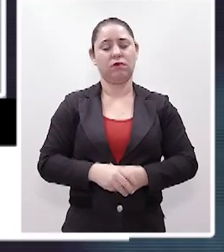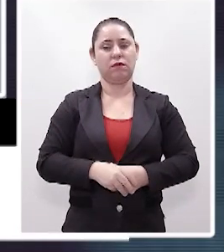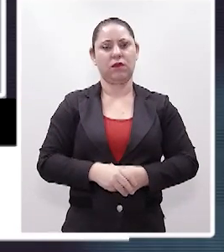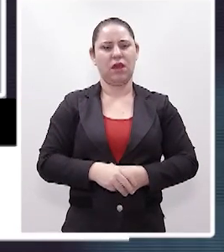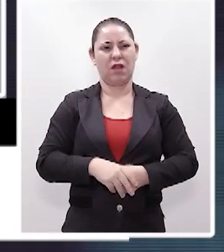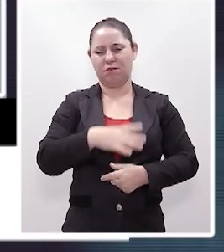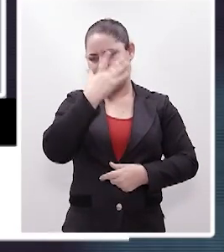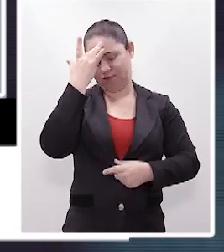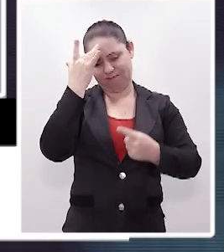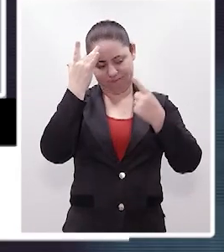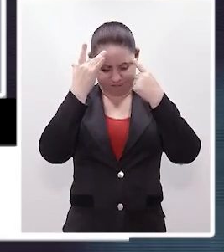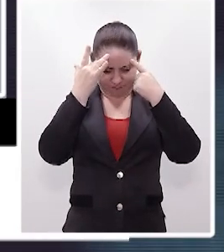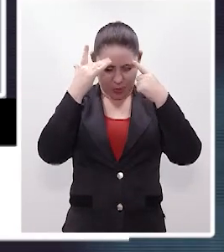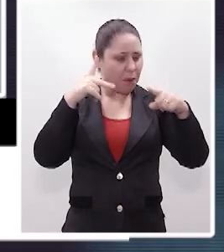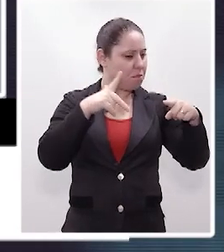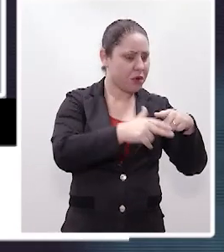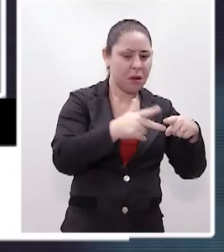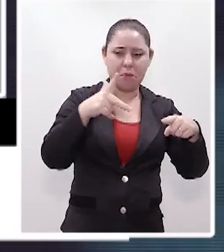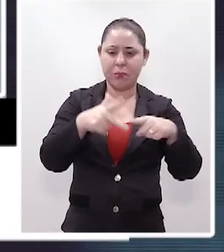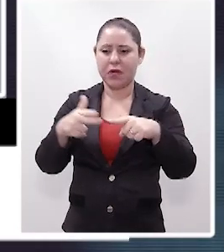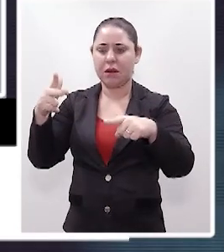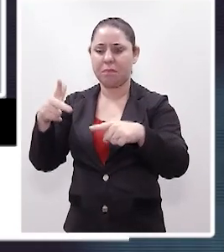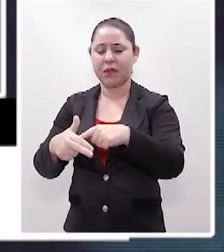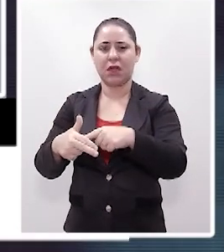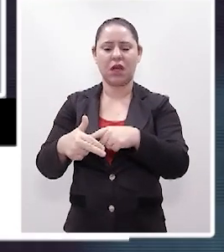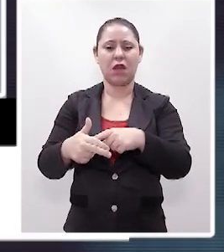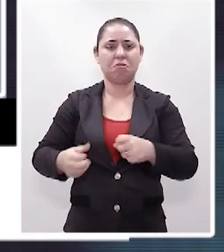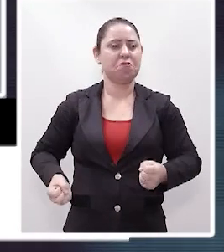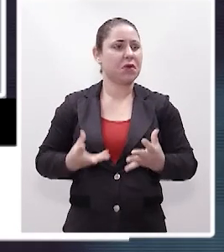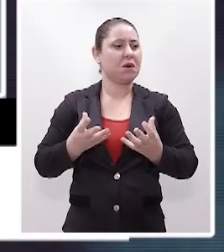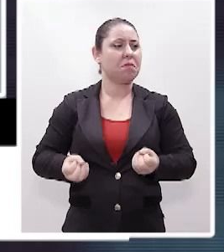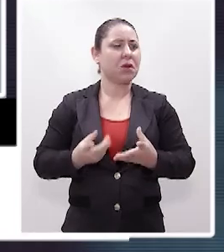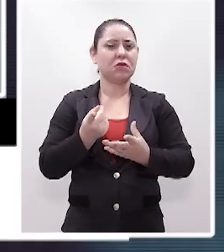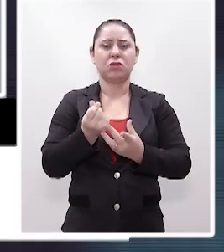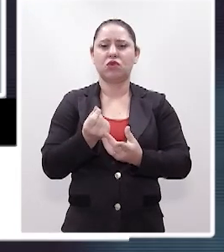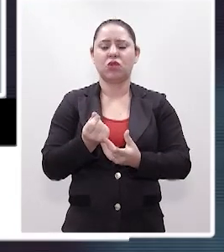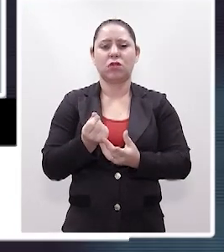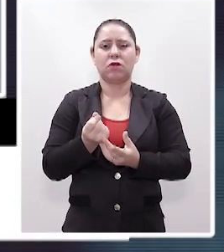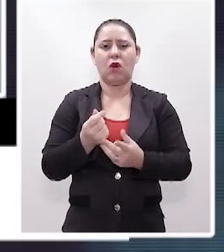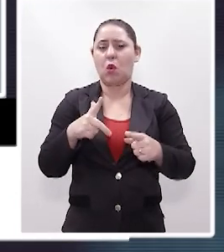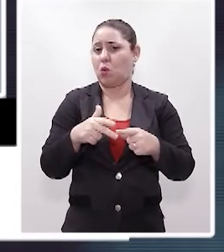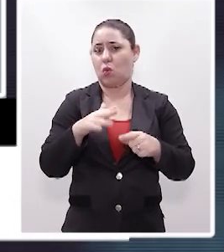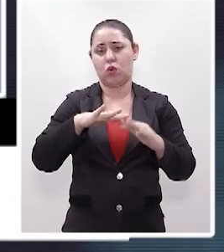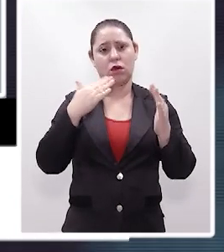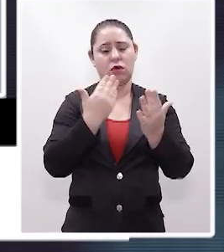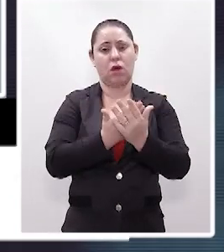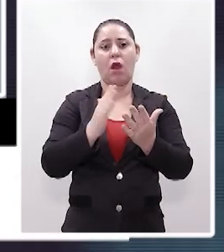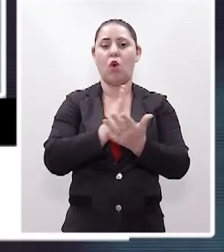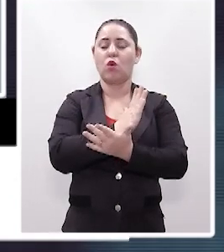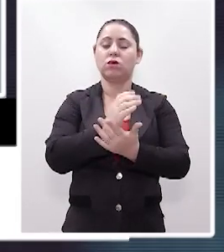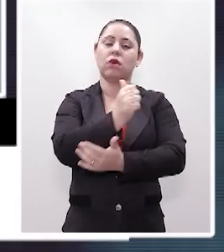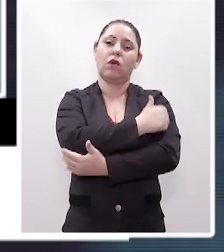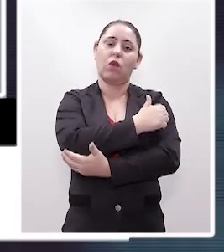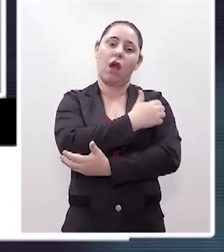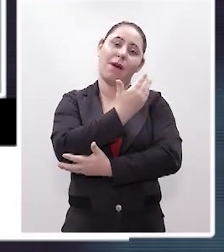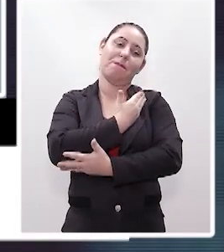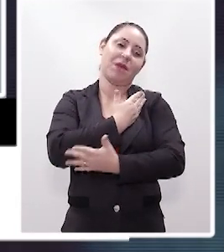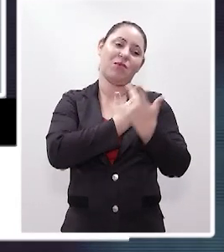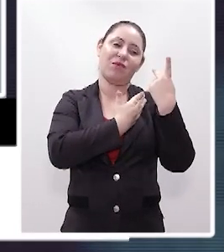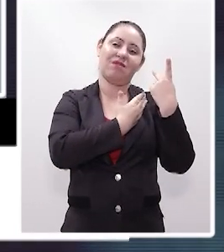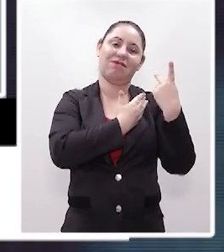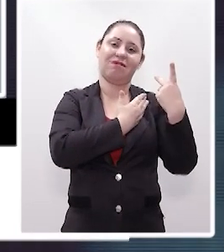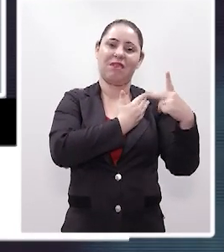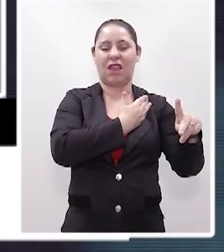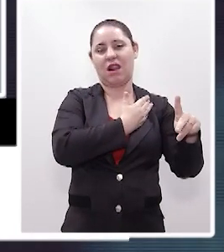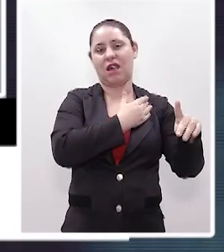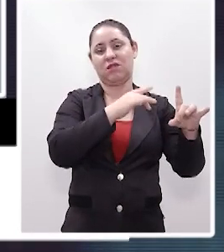que a pessoa fala? Não, vamos cortar algumas coisas, vamos cortar a escola. Né? Então, alguns aluninhos, alguns amigos